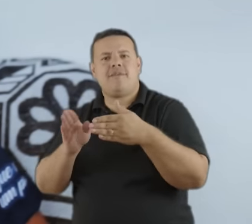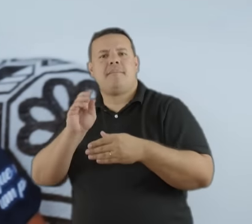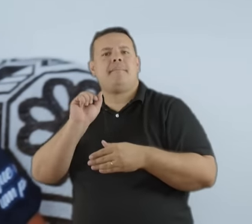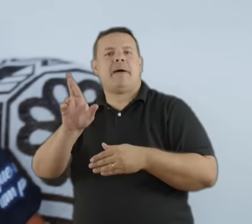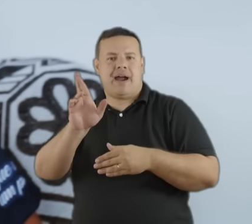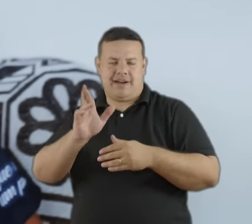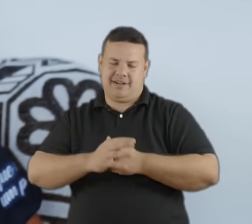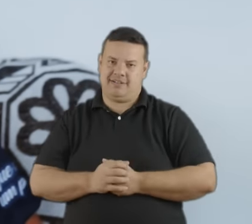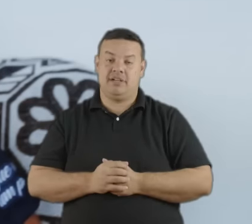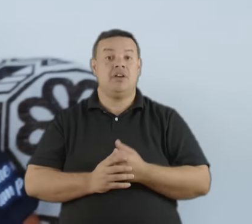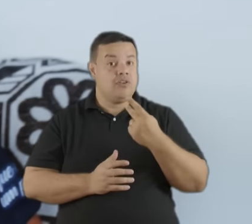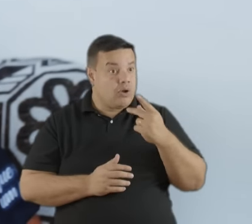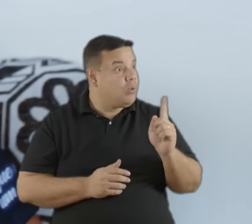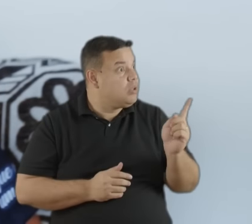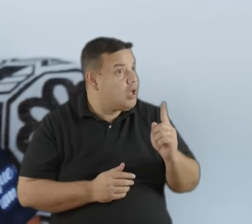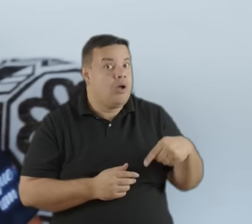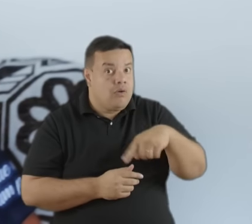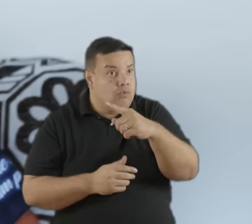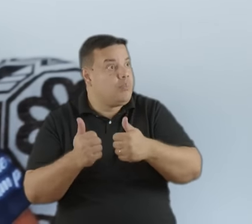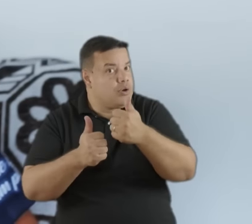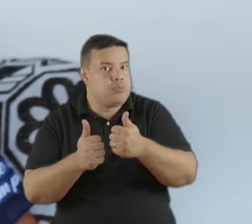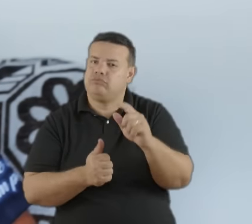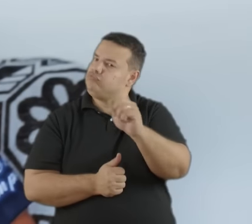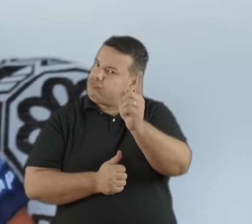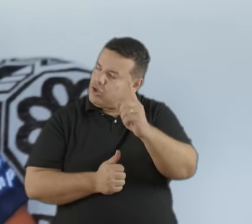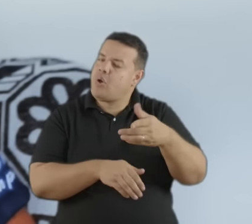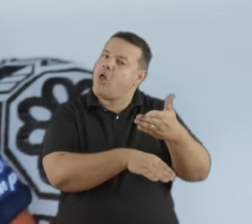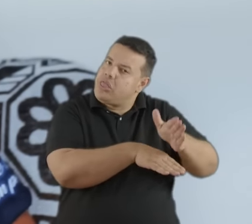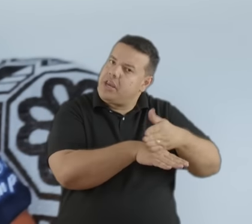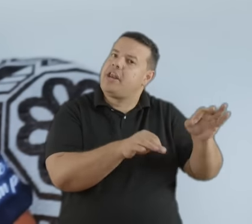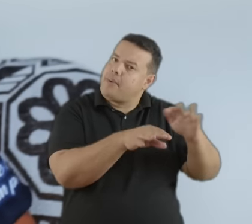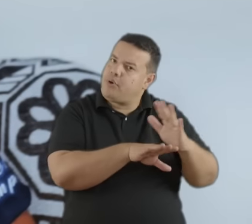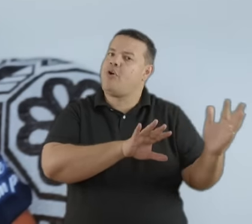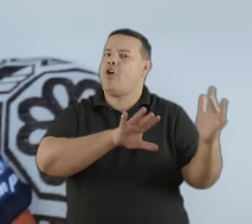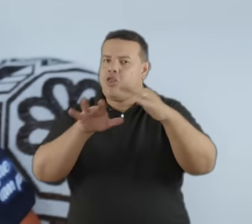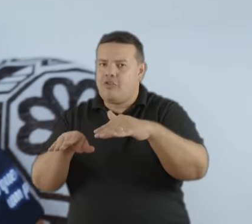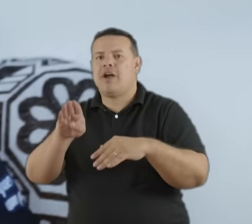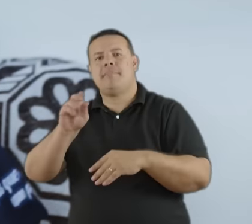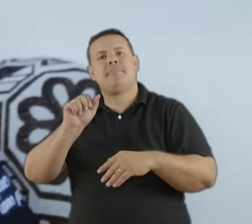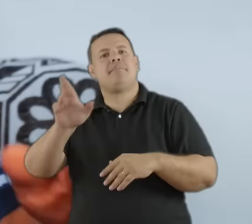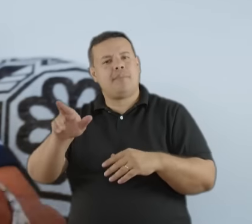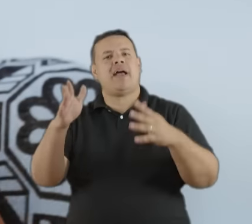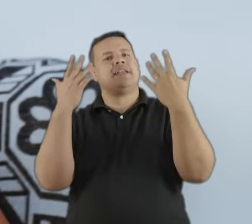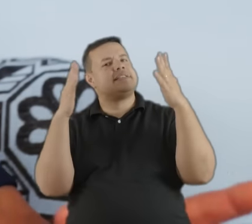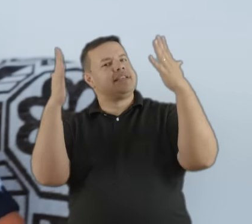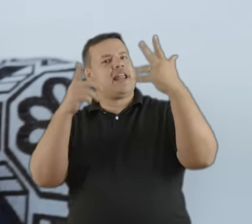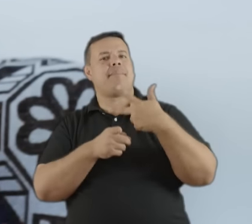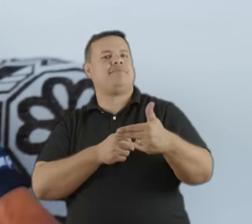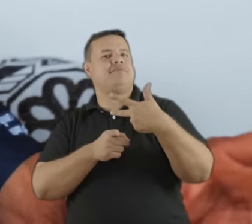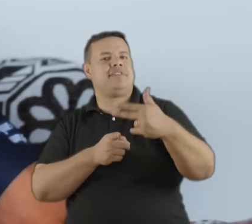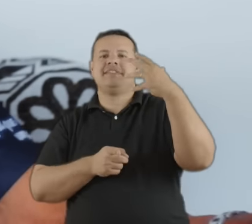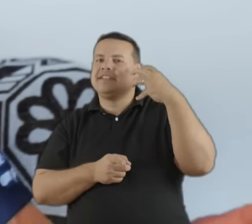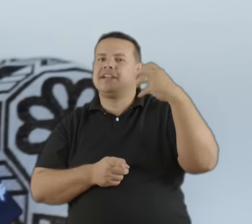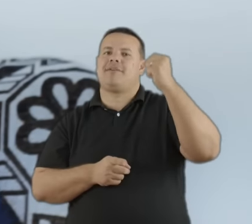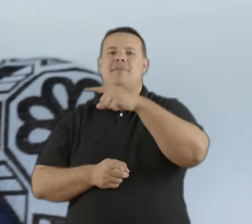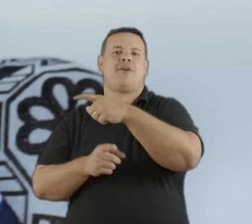seu Zé, quando ele disse: não, não tem problema não, não vai. Treine e depois de lá, faça, comemore o